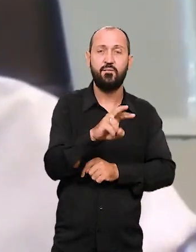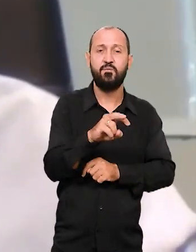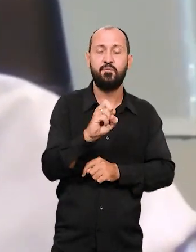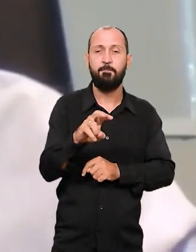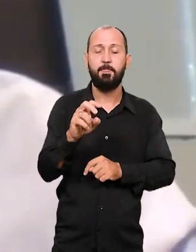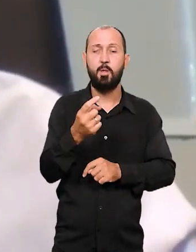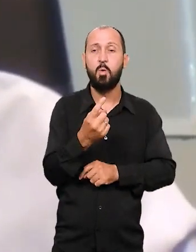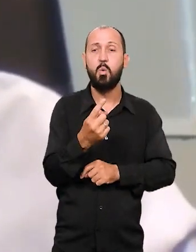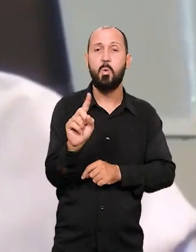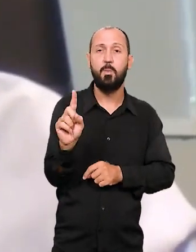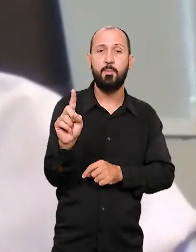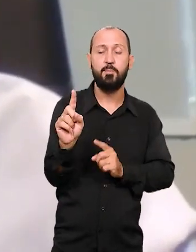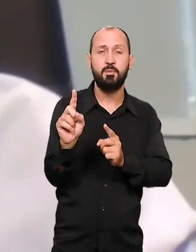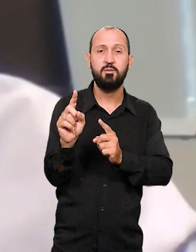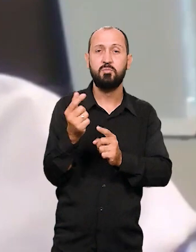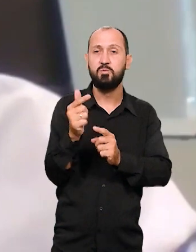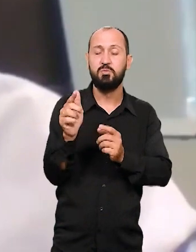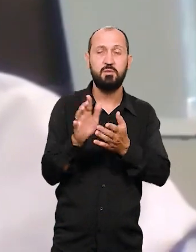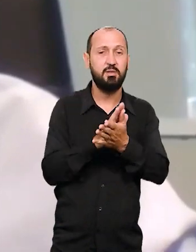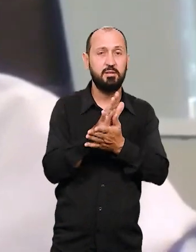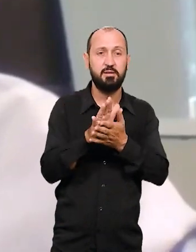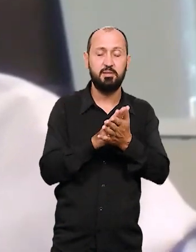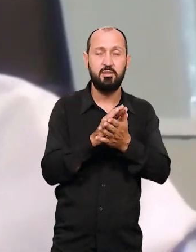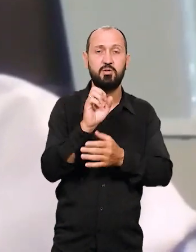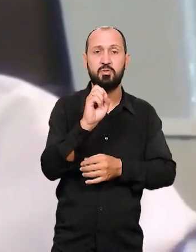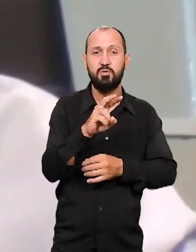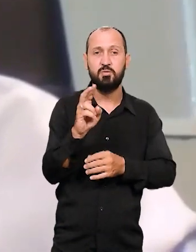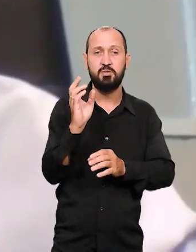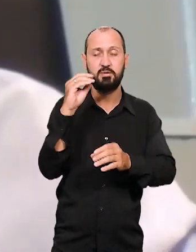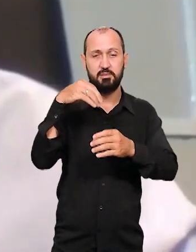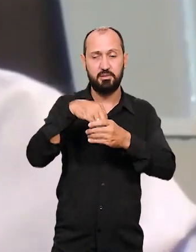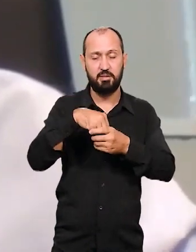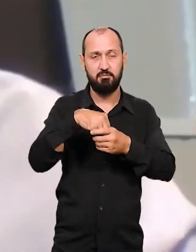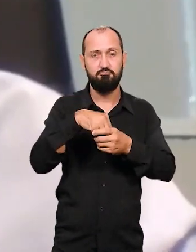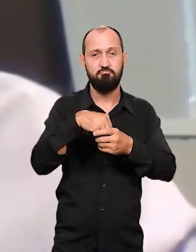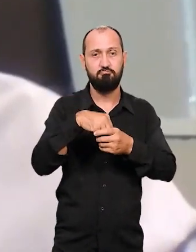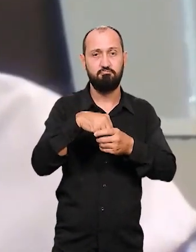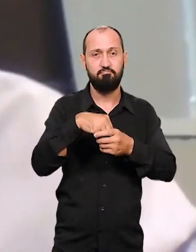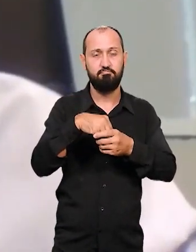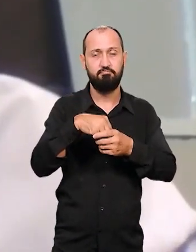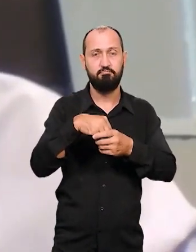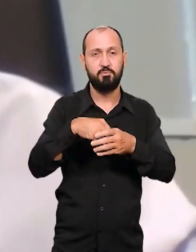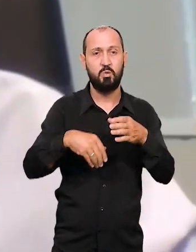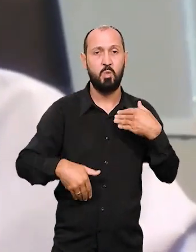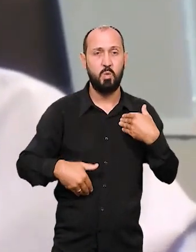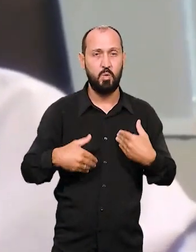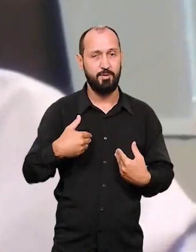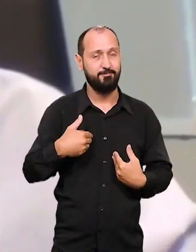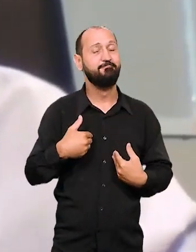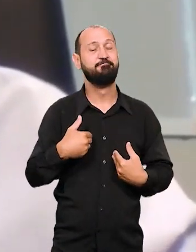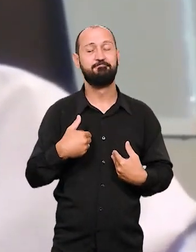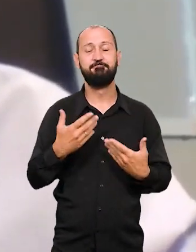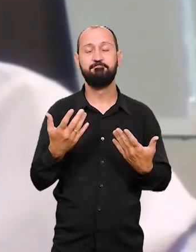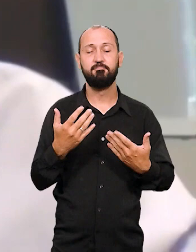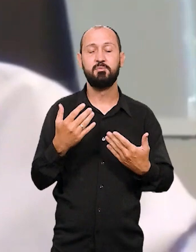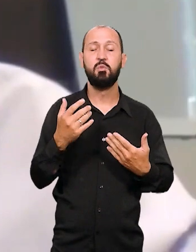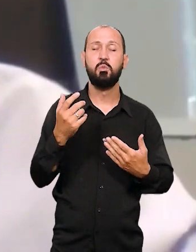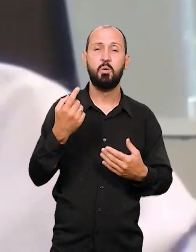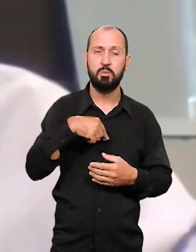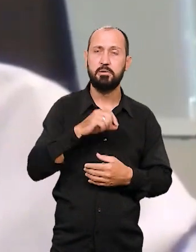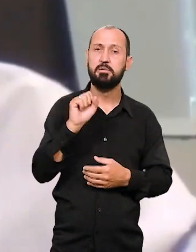HIV, uma delas sem nenhuma evidência de que o vírus estaria mais ali. Então a